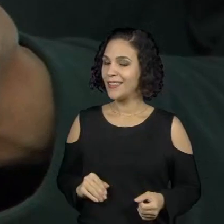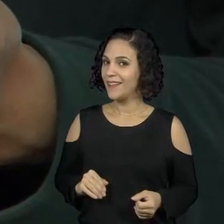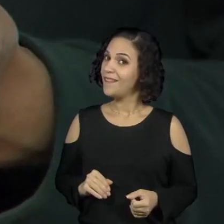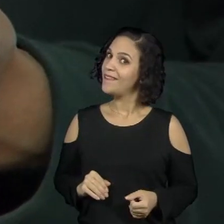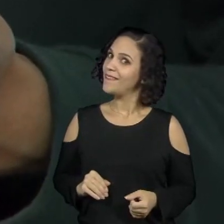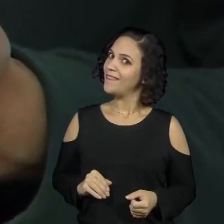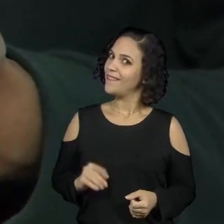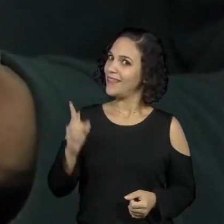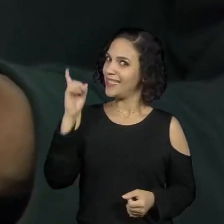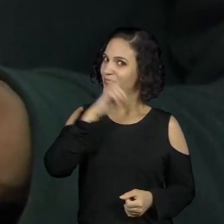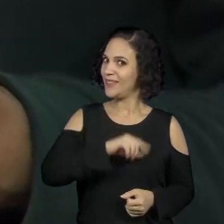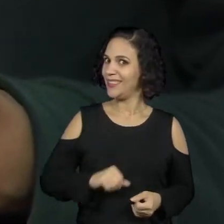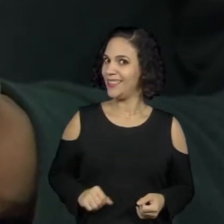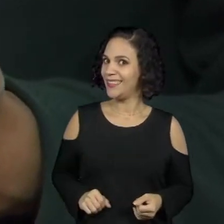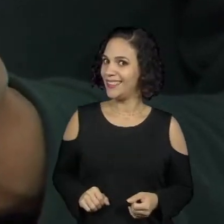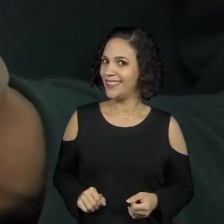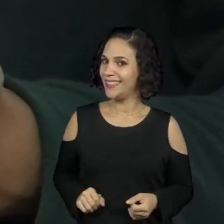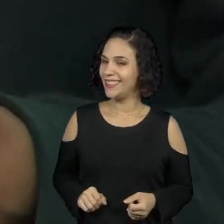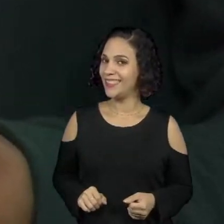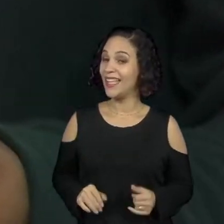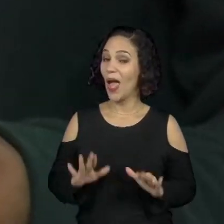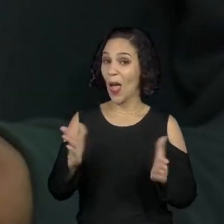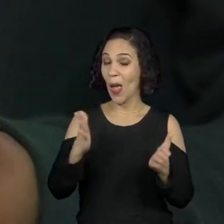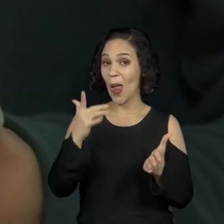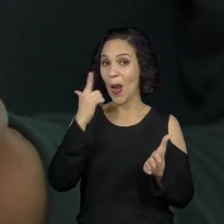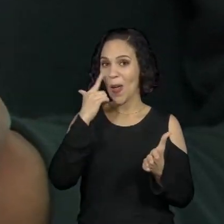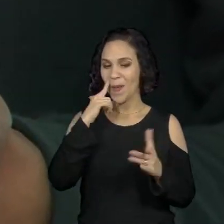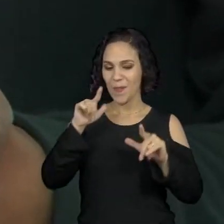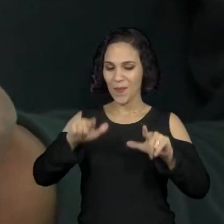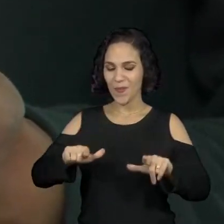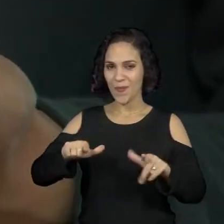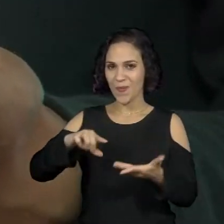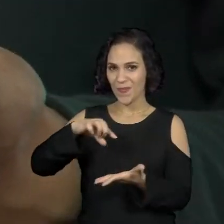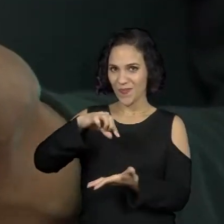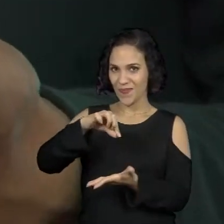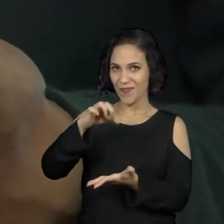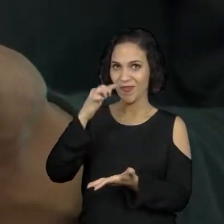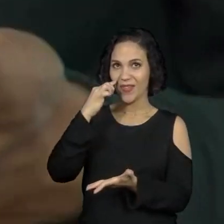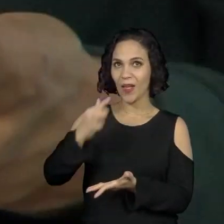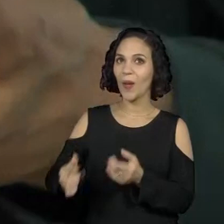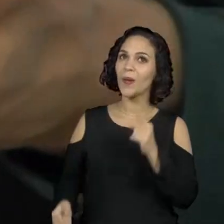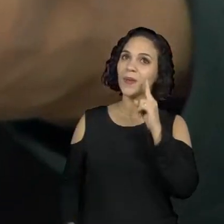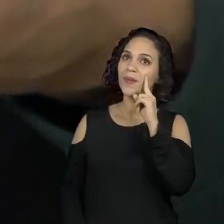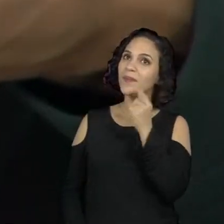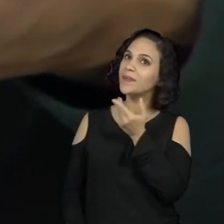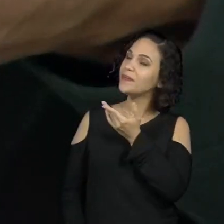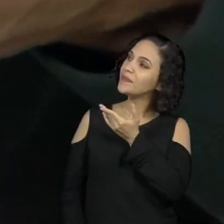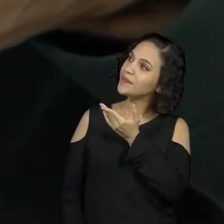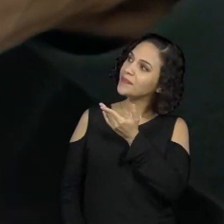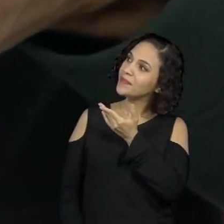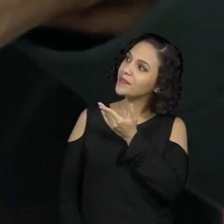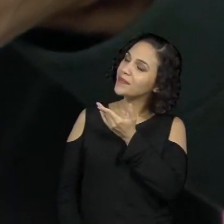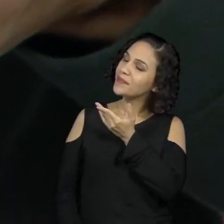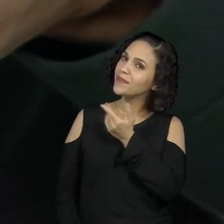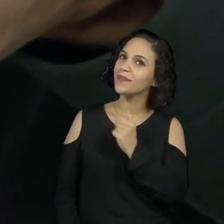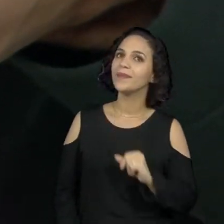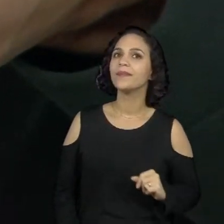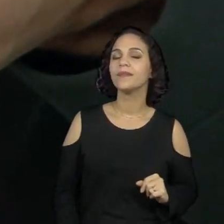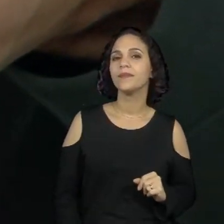fica difícil, né? Agora, vamos olhar para a base, vamos fazer a contagem. Eu vou olhar para a base. Vamos contar,